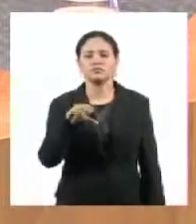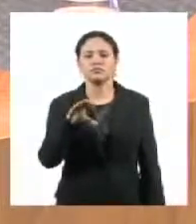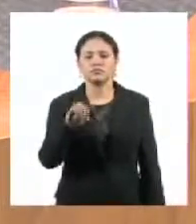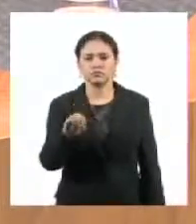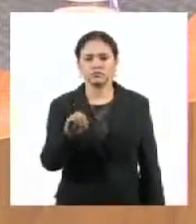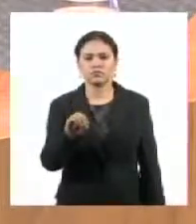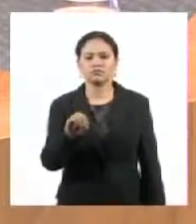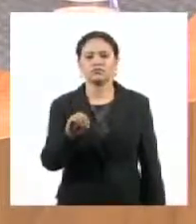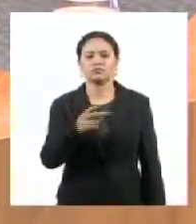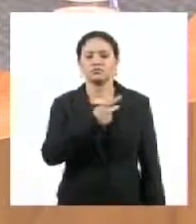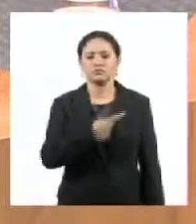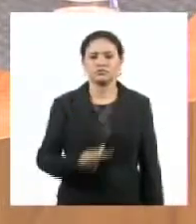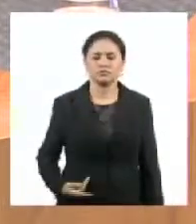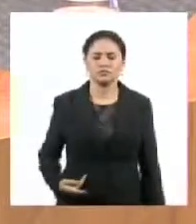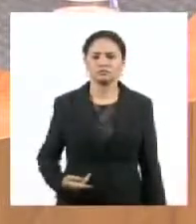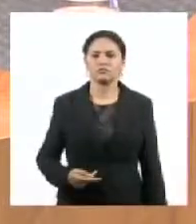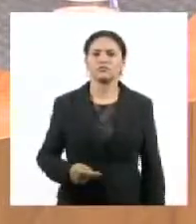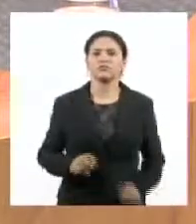público Antônio Agnos,